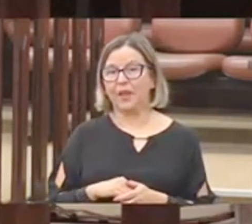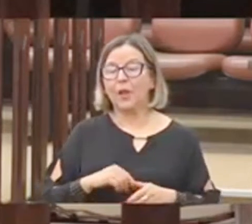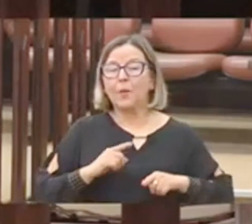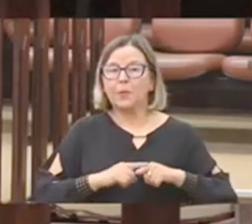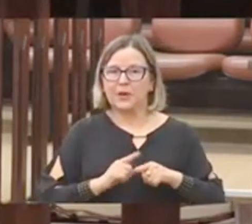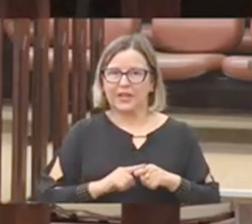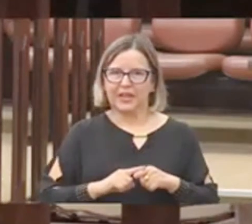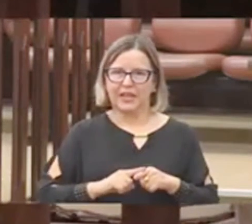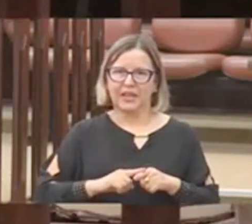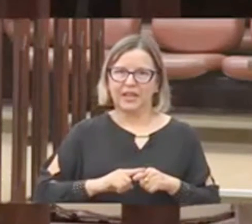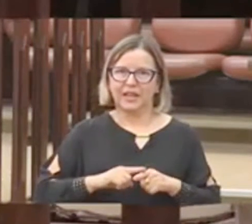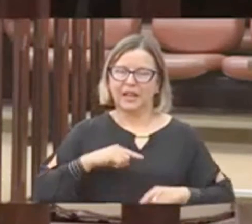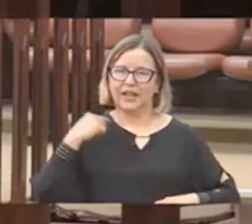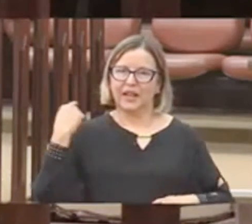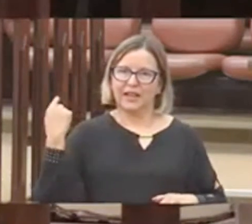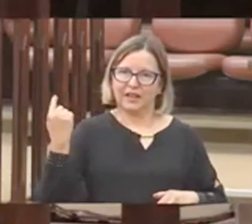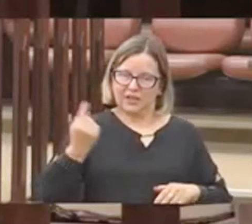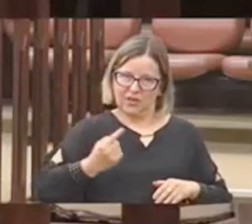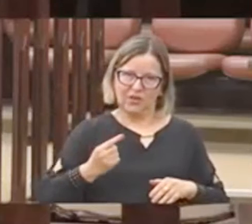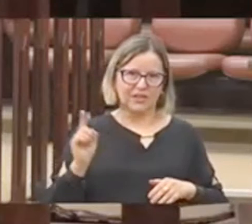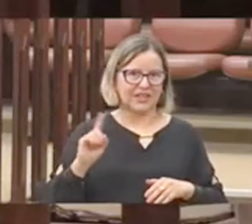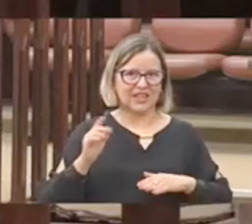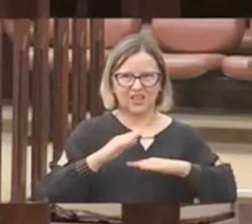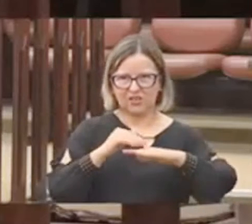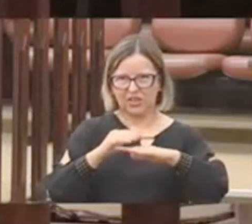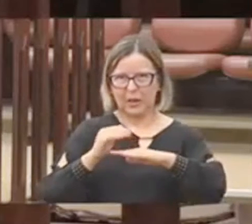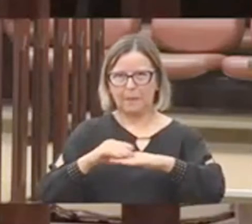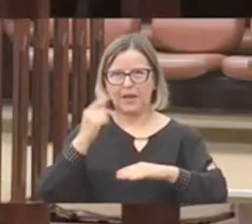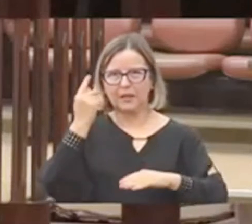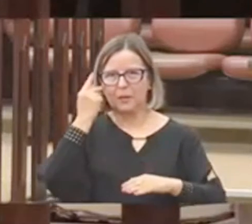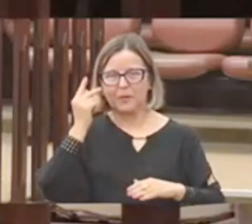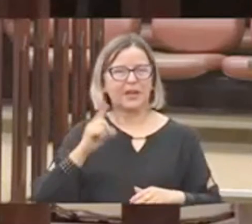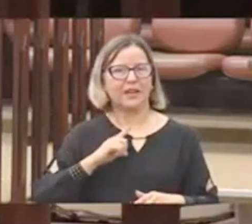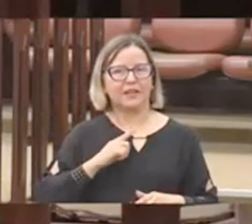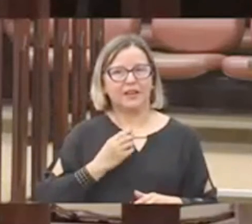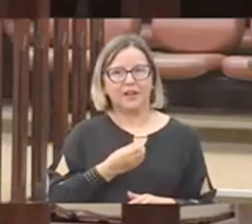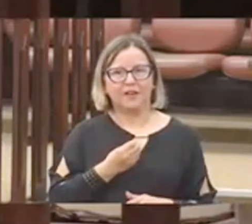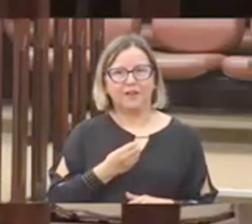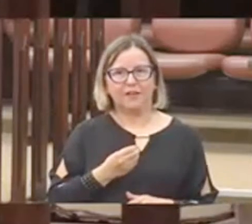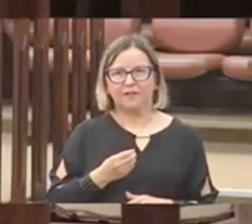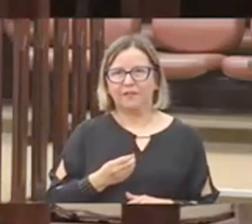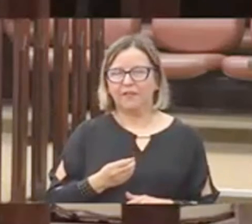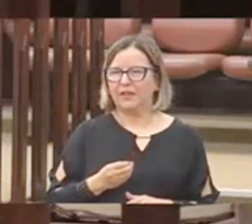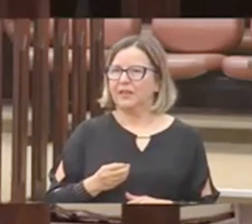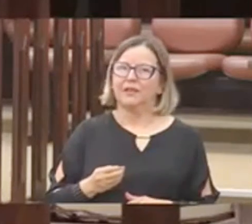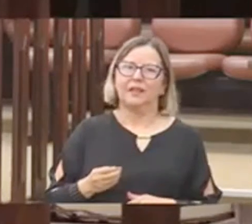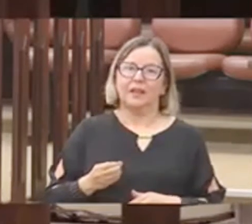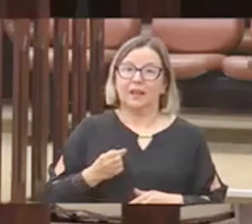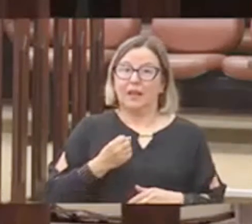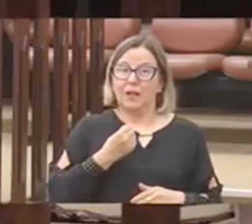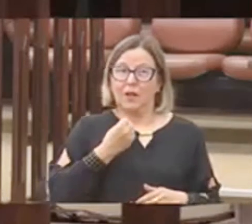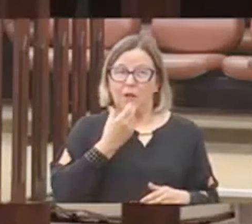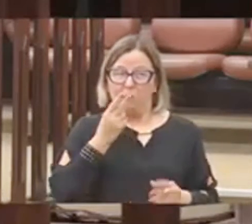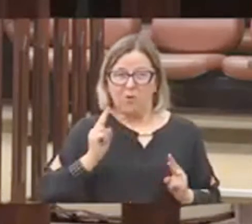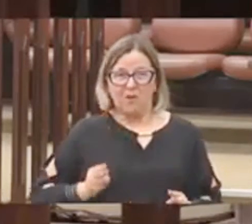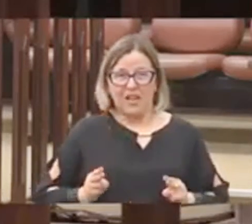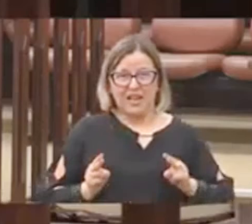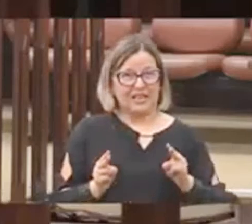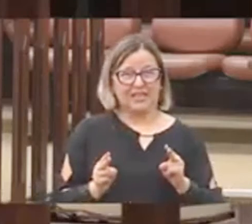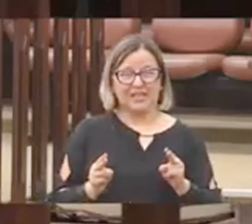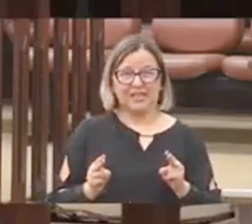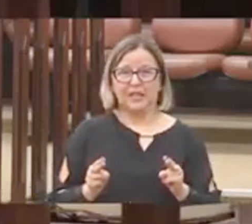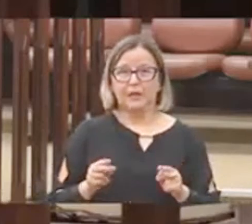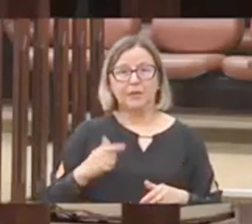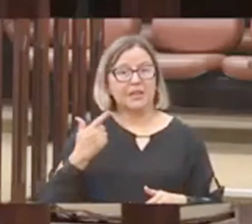Aquele que padeceu por nós é Jesus Cristo. E ele passou por aqui e sofreu muitas perseguições,